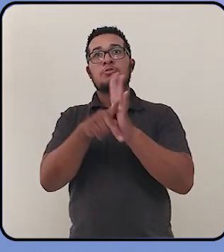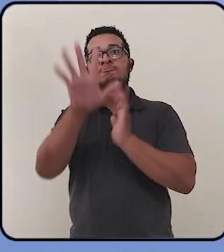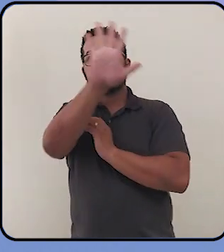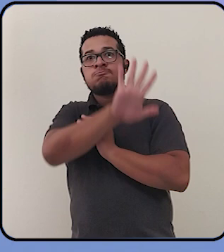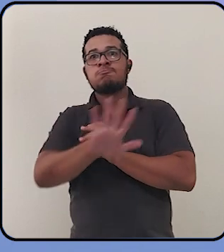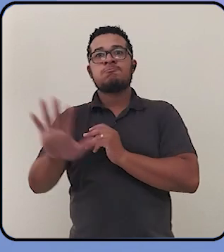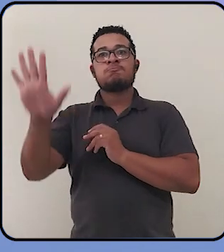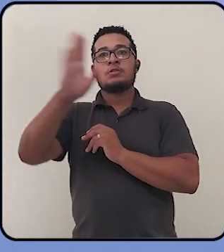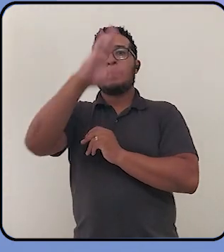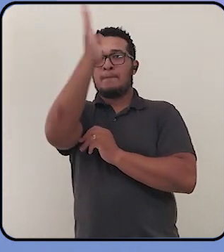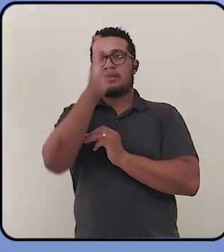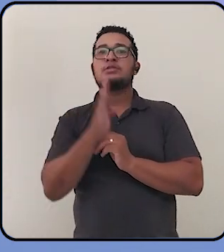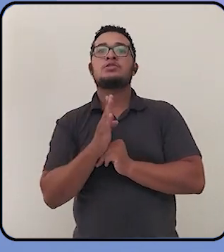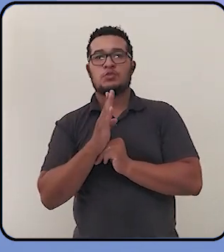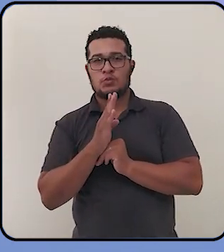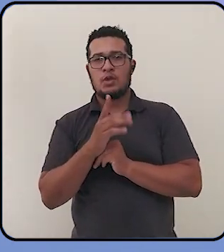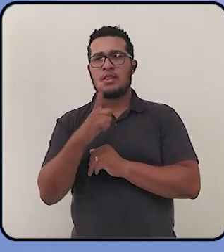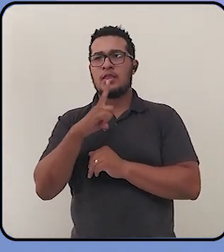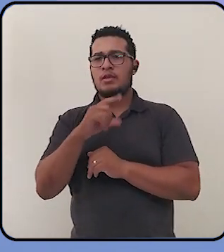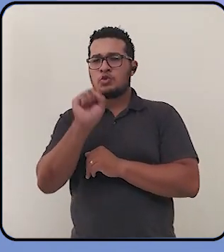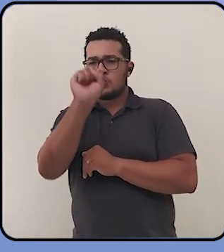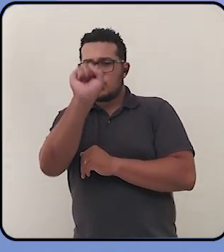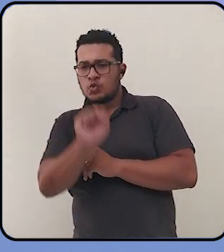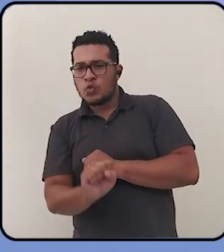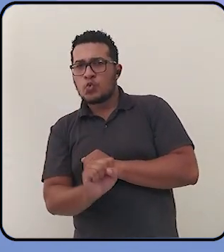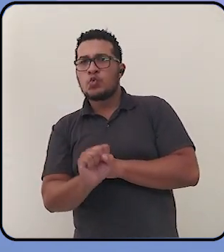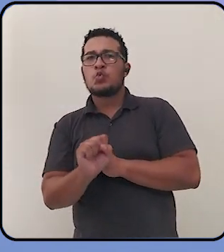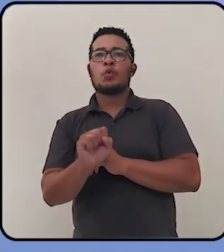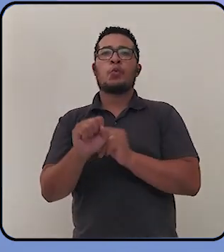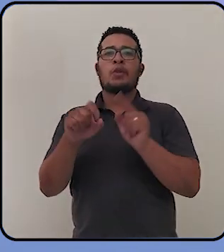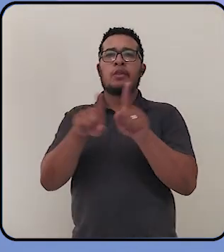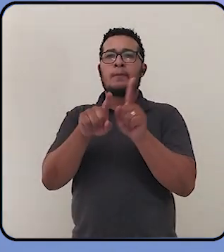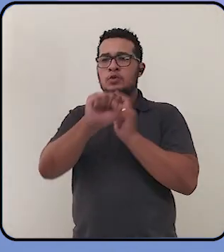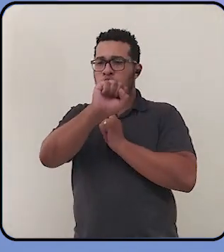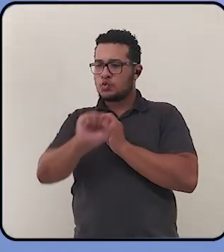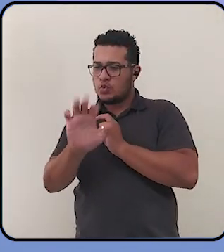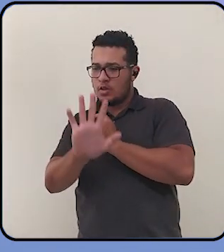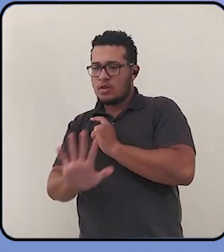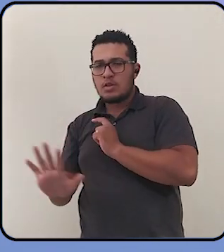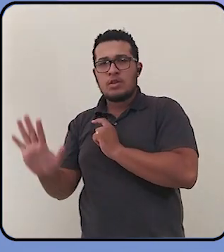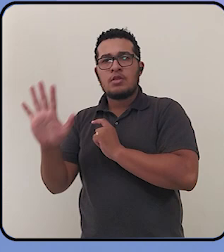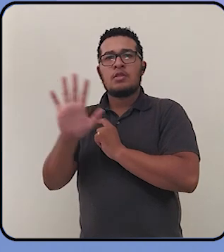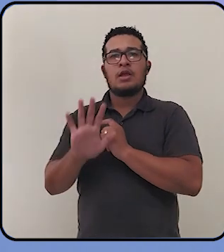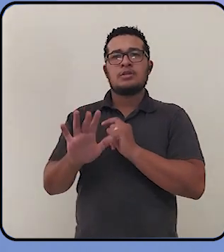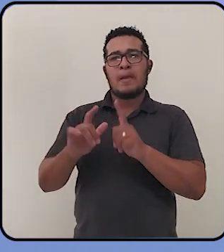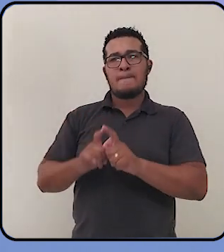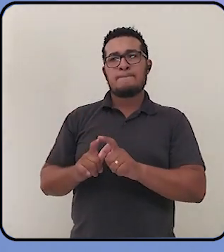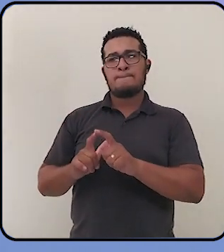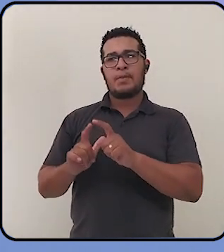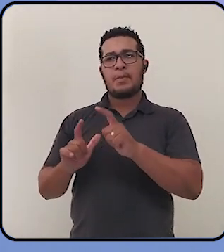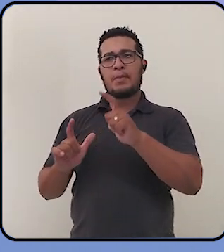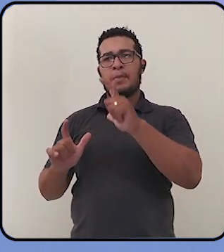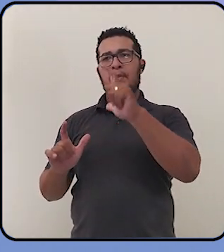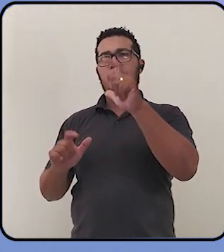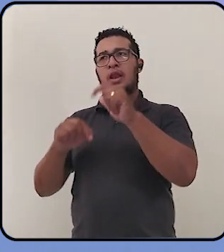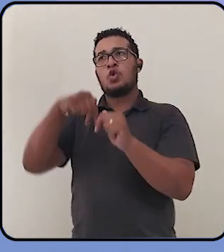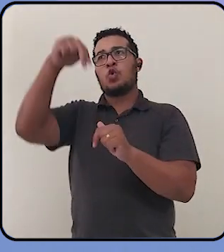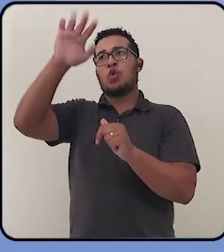ela que abrange a maior parte do território brasileiro, né? Pegando toda a região sul, toda a